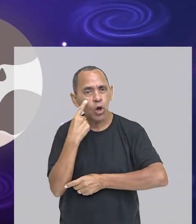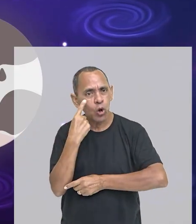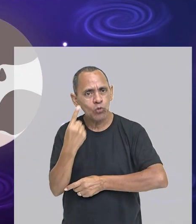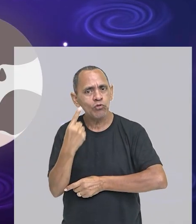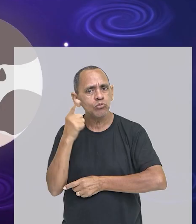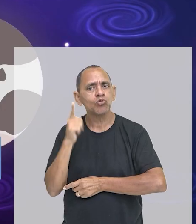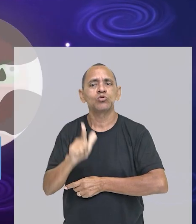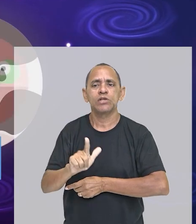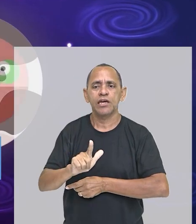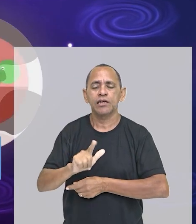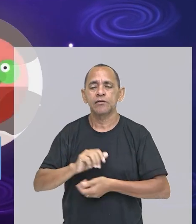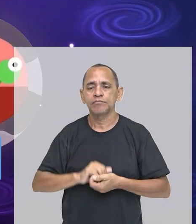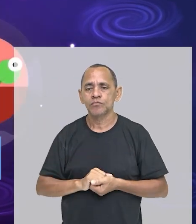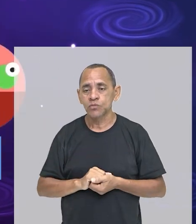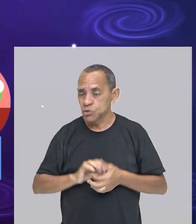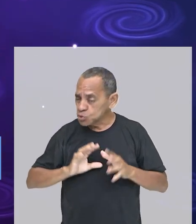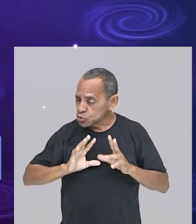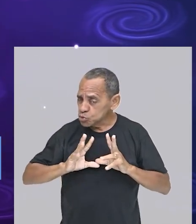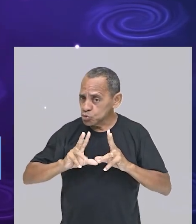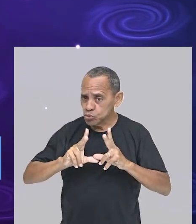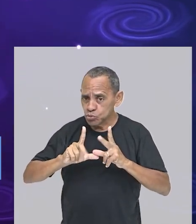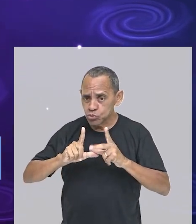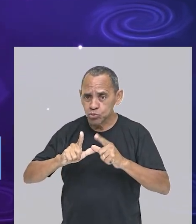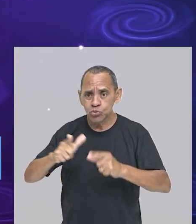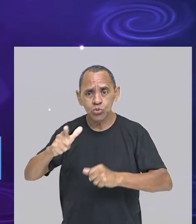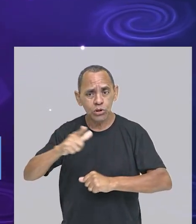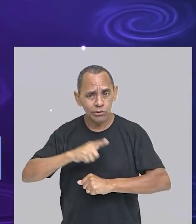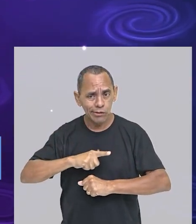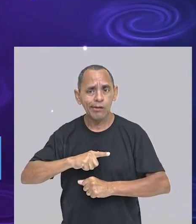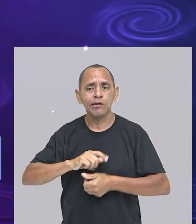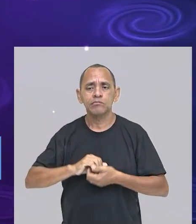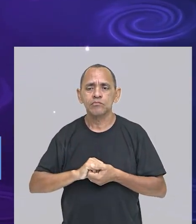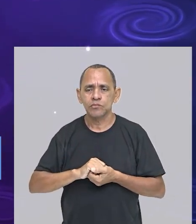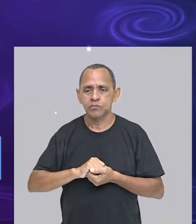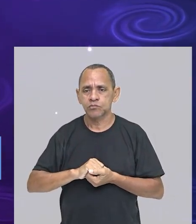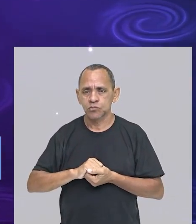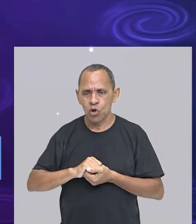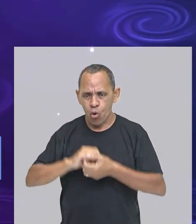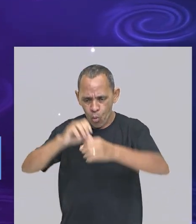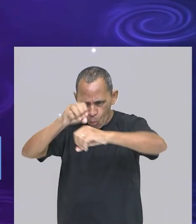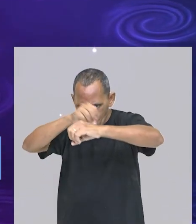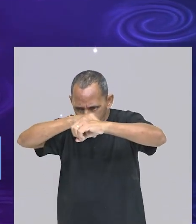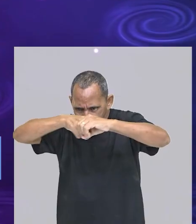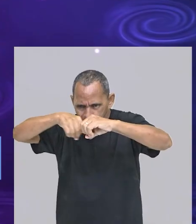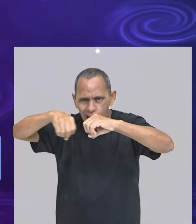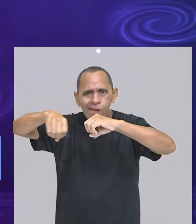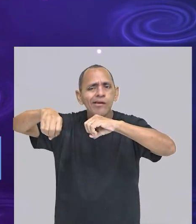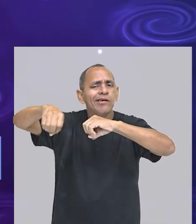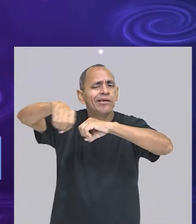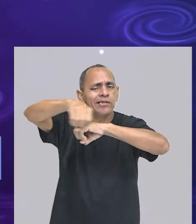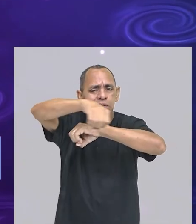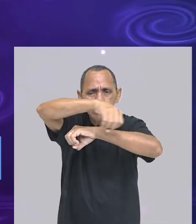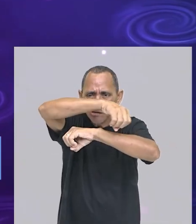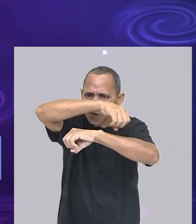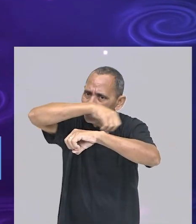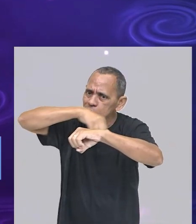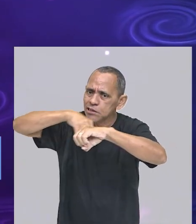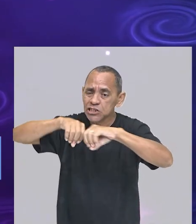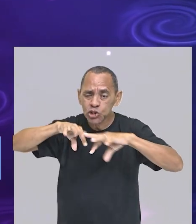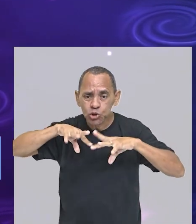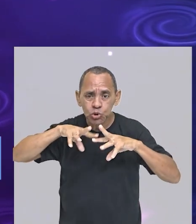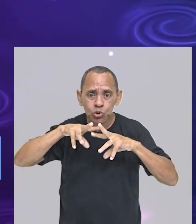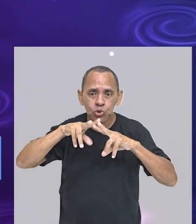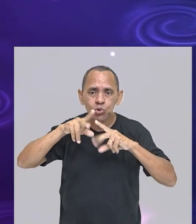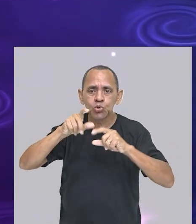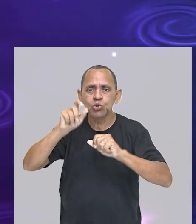nós vemos no universo, tá? Vocês viram aí vários planetas e tudo mais. Tudo aquilo que nós vemos,